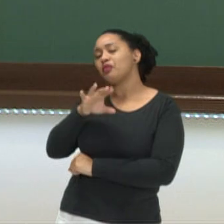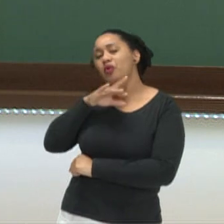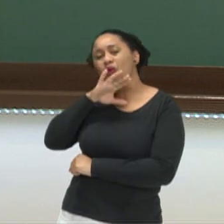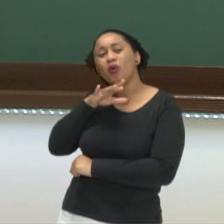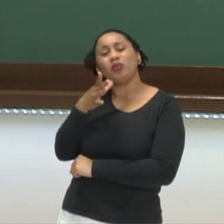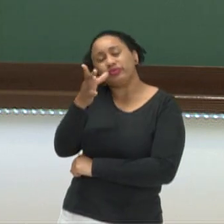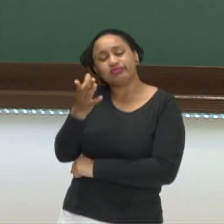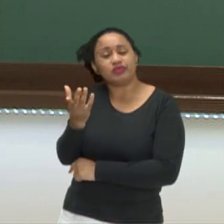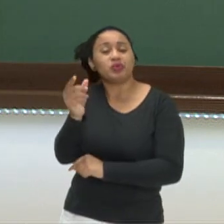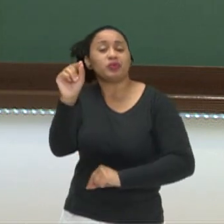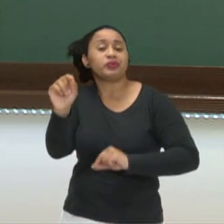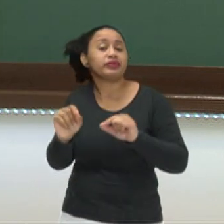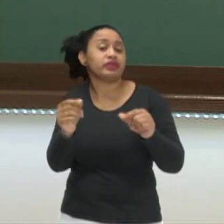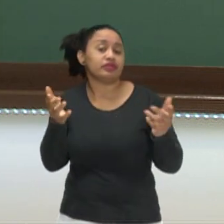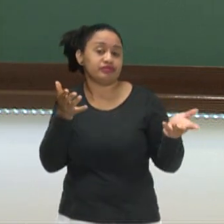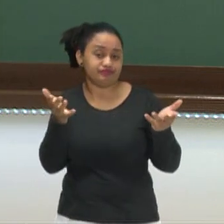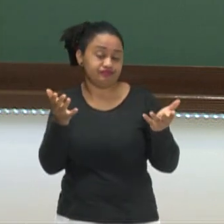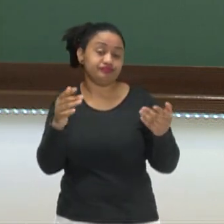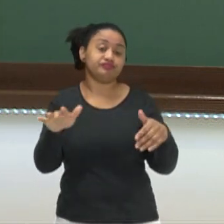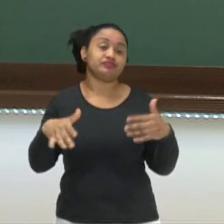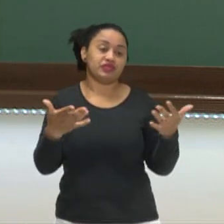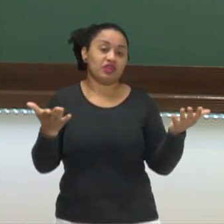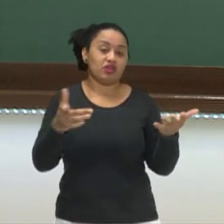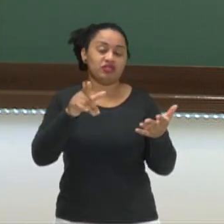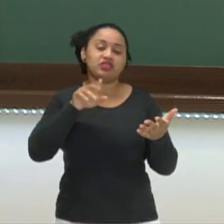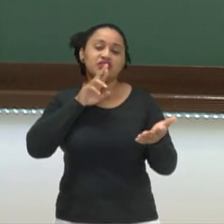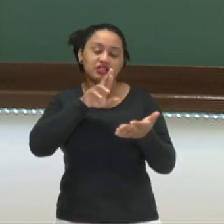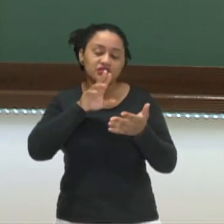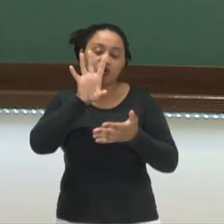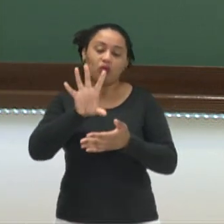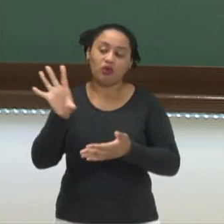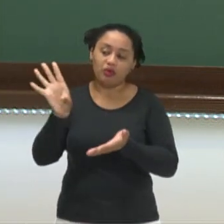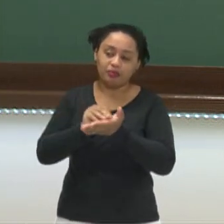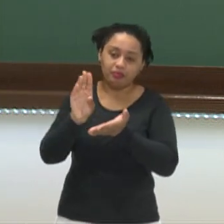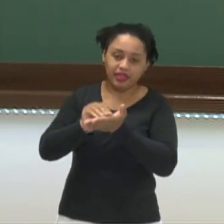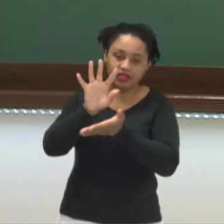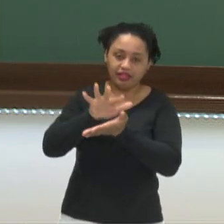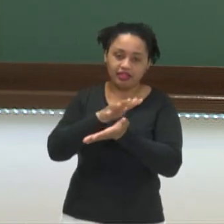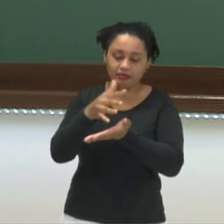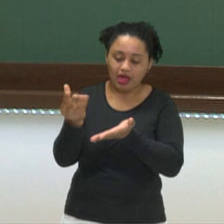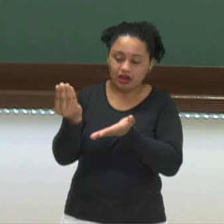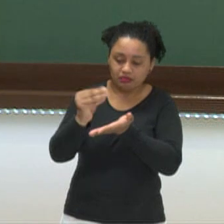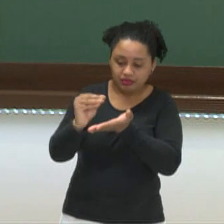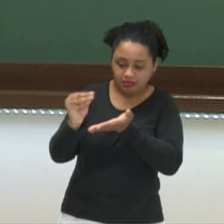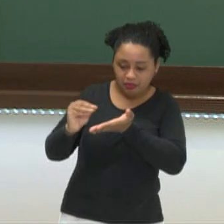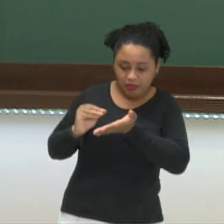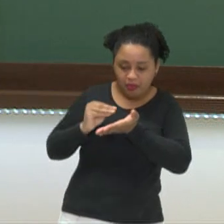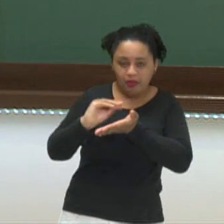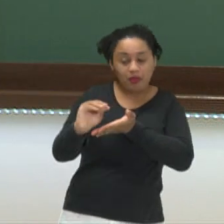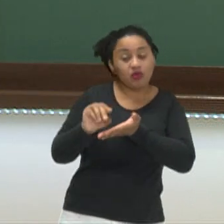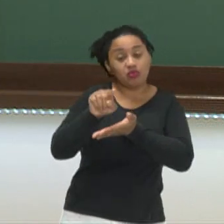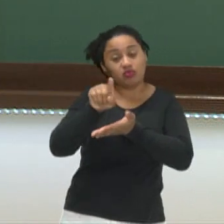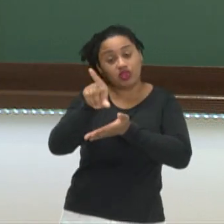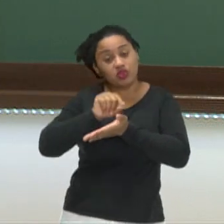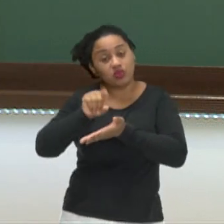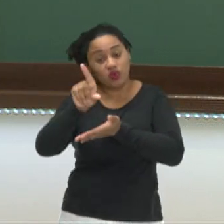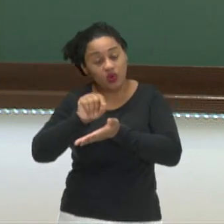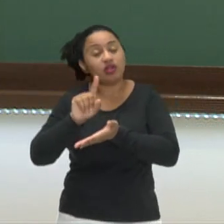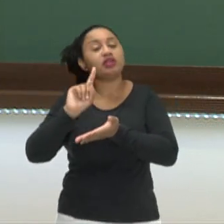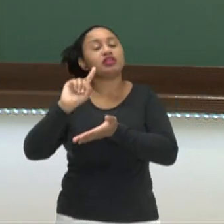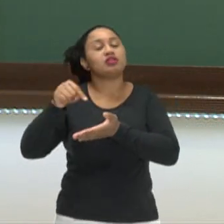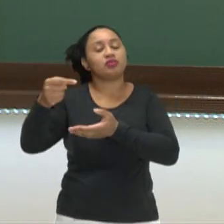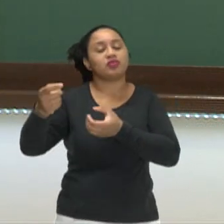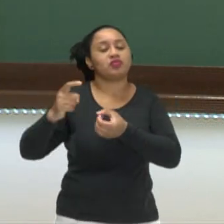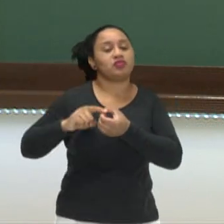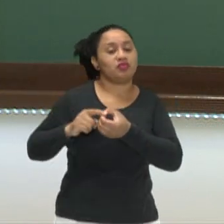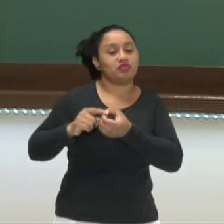tem de desvantajoso? Então vamos lá, copia a tabela, preencha aí com os métodos que você escolher e nós